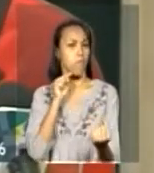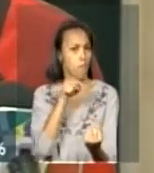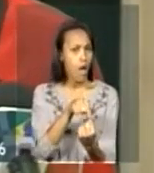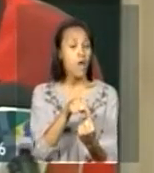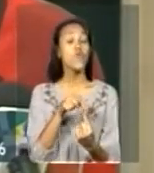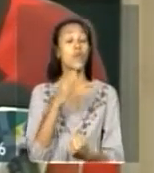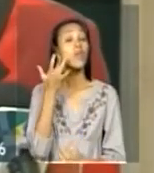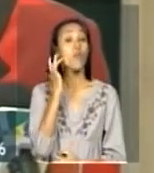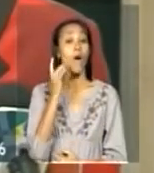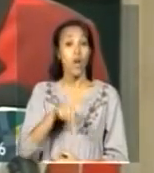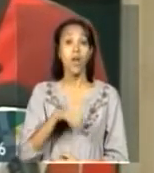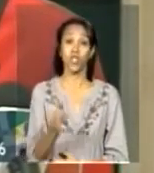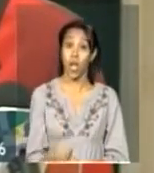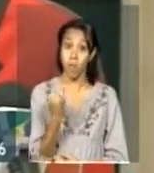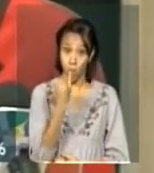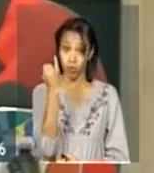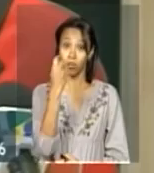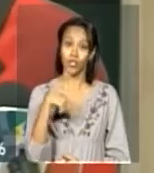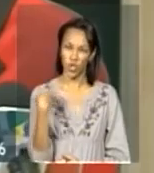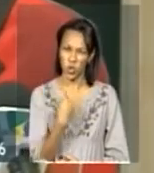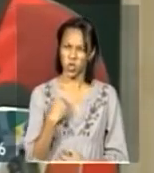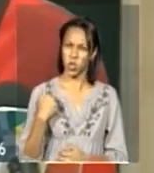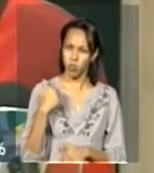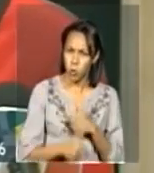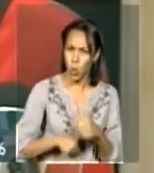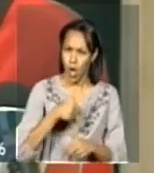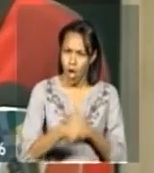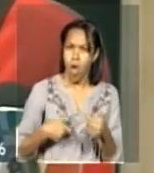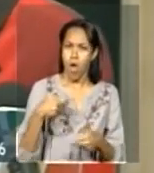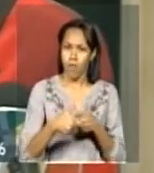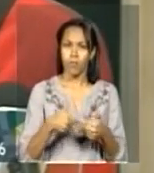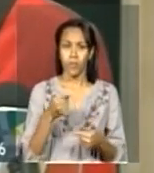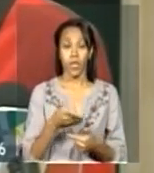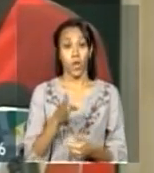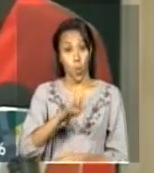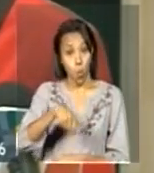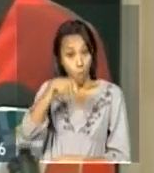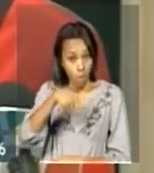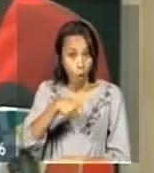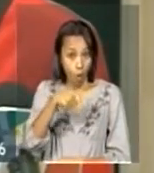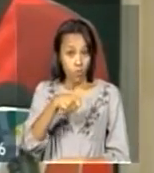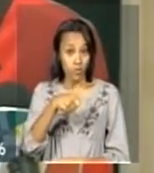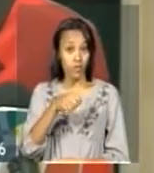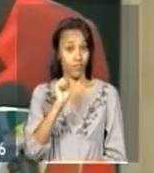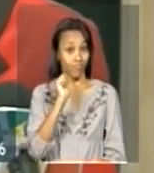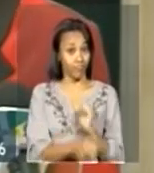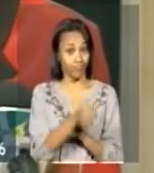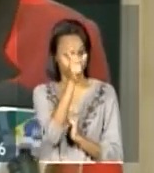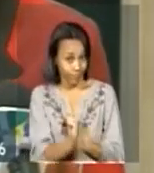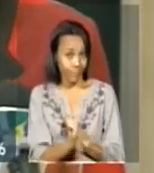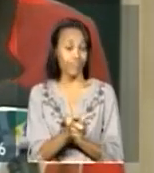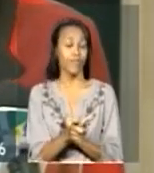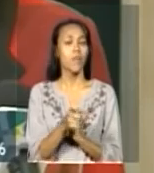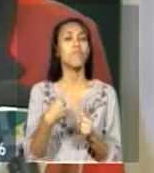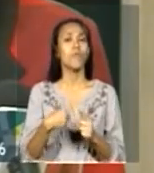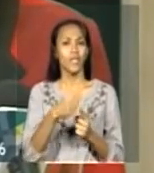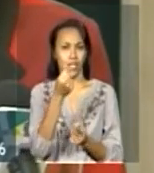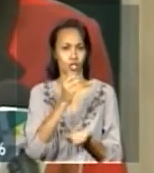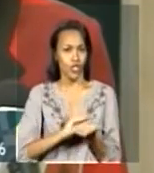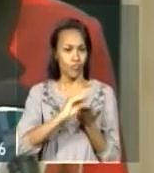eu acho que é importante que nós estamos fazendo um grande esforço? Um, o bolsa atleta é importante porque ajuda os